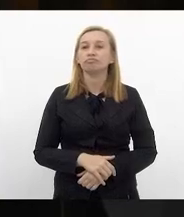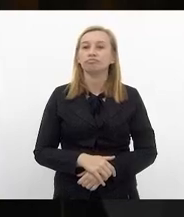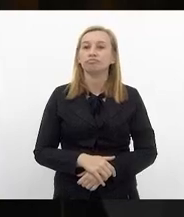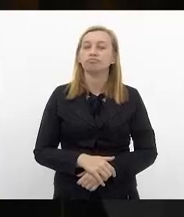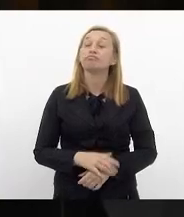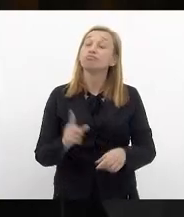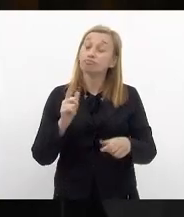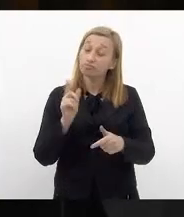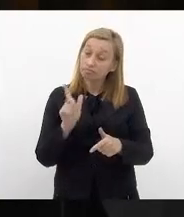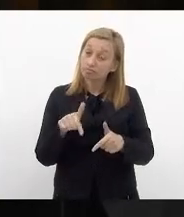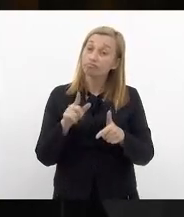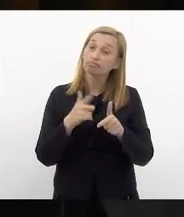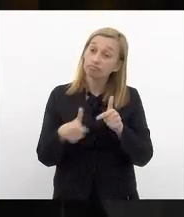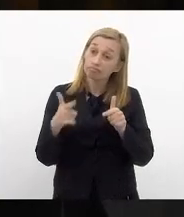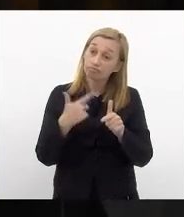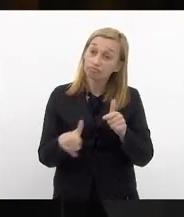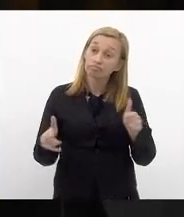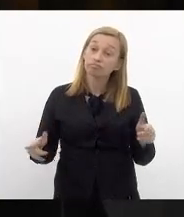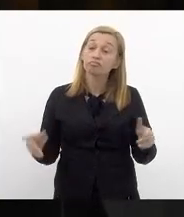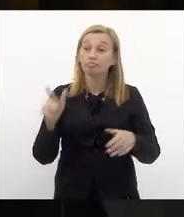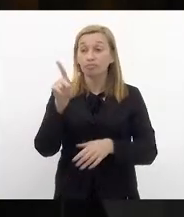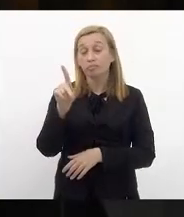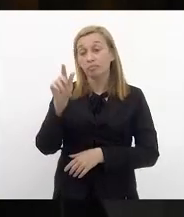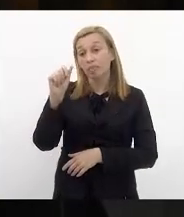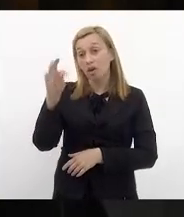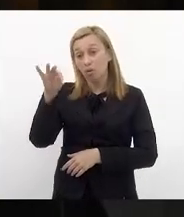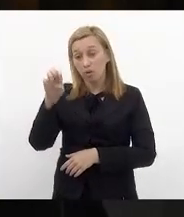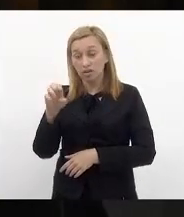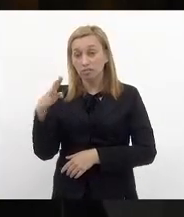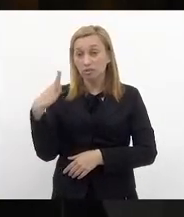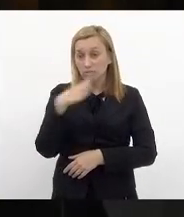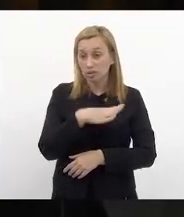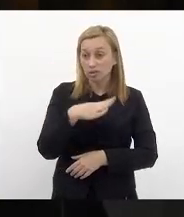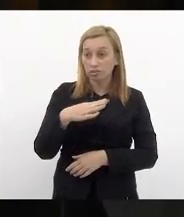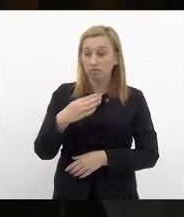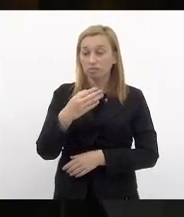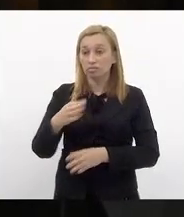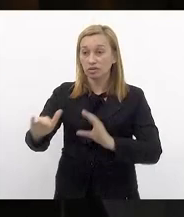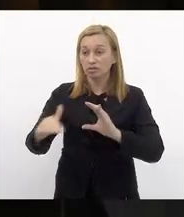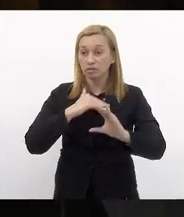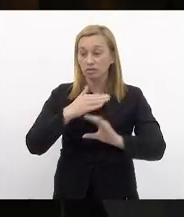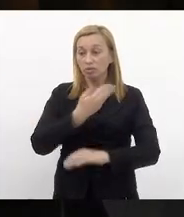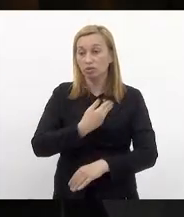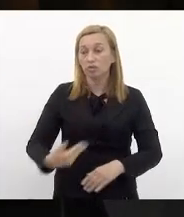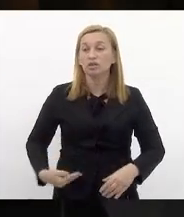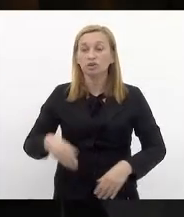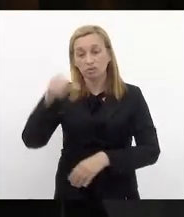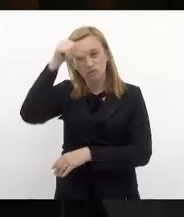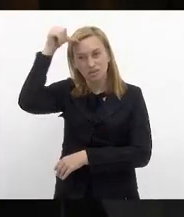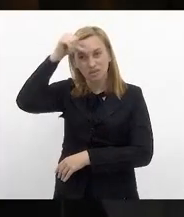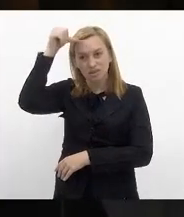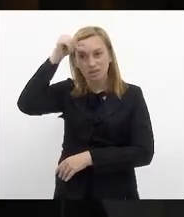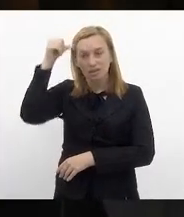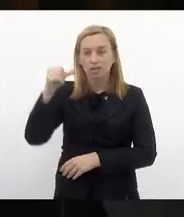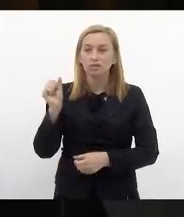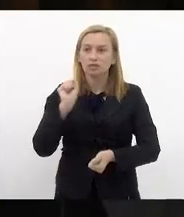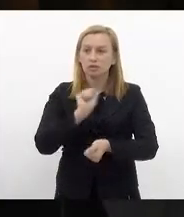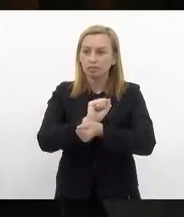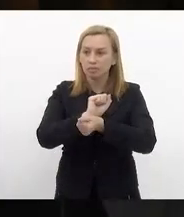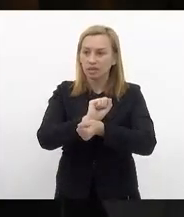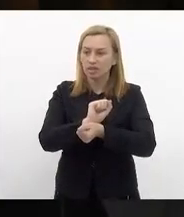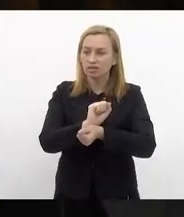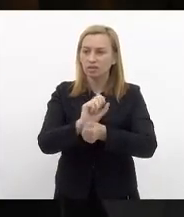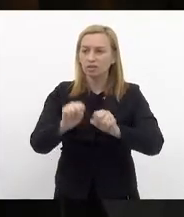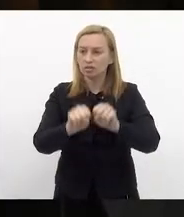Esse é o problema. O pacote de maldades enviado pelo governador Cláudio Castro, que vem nos tornando reféns do regime